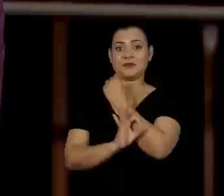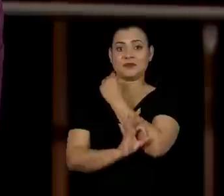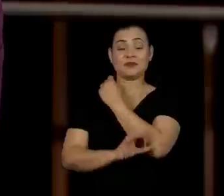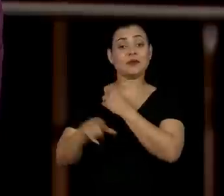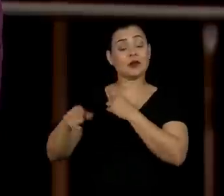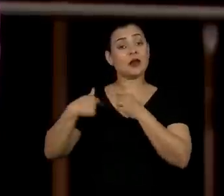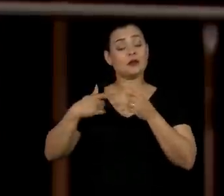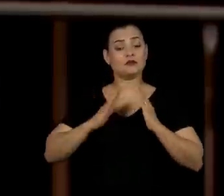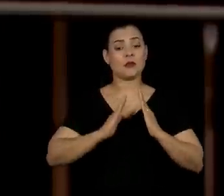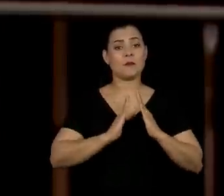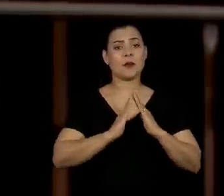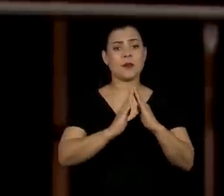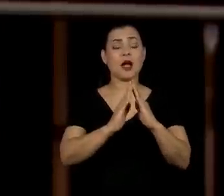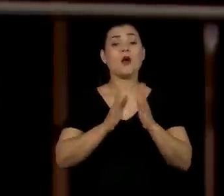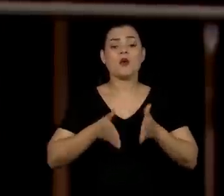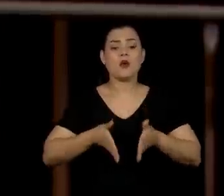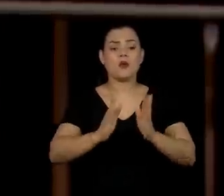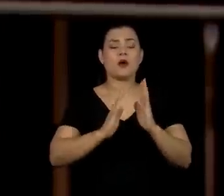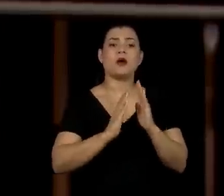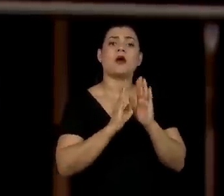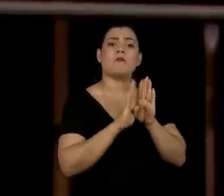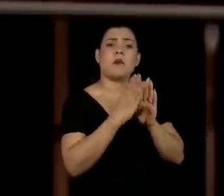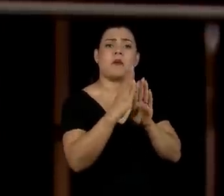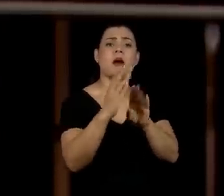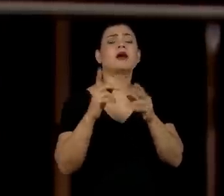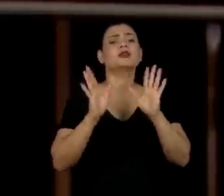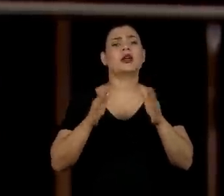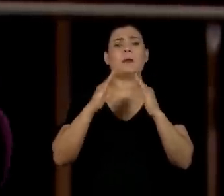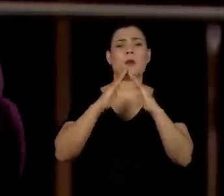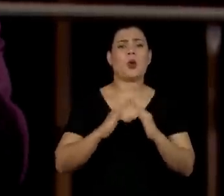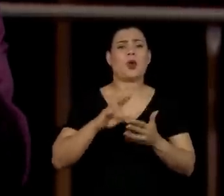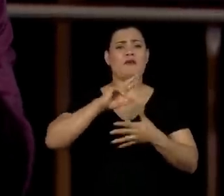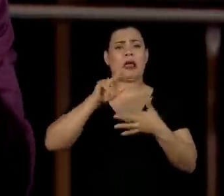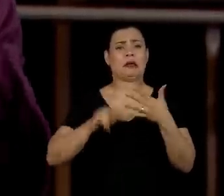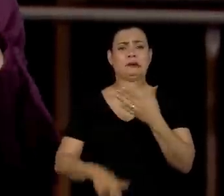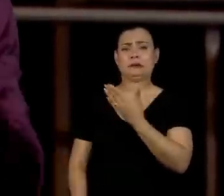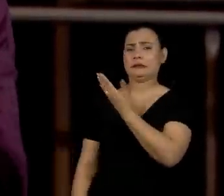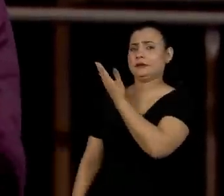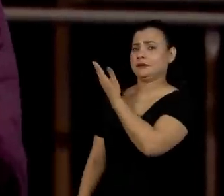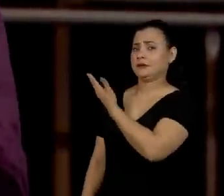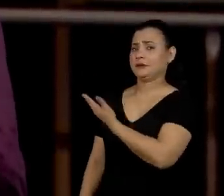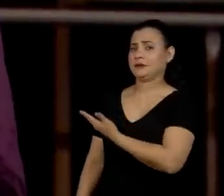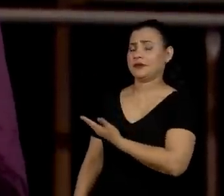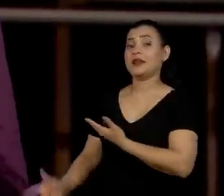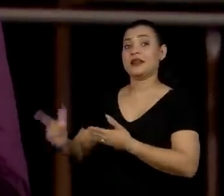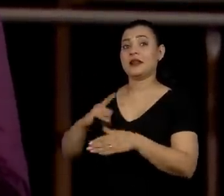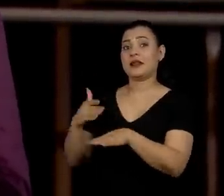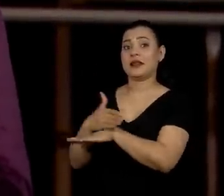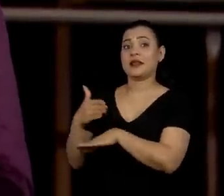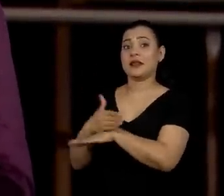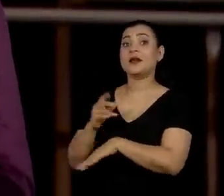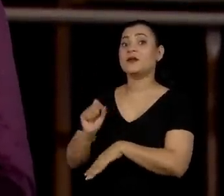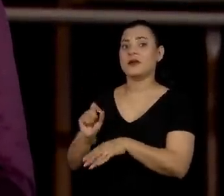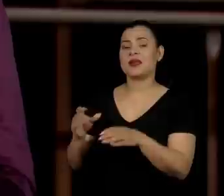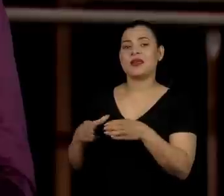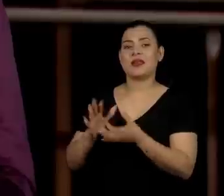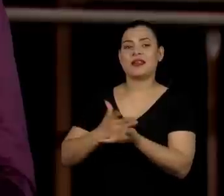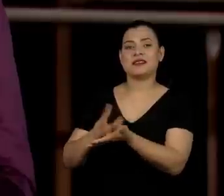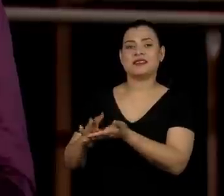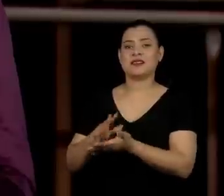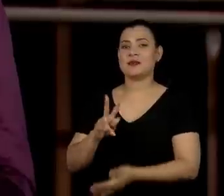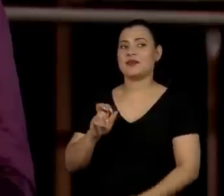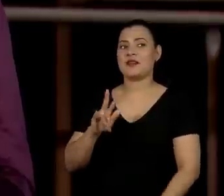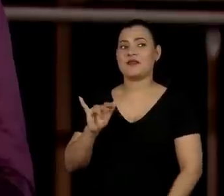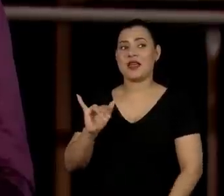já contou depois morou na Mooca bexiga onde frequentava a quadra da vai vai e